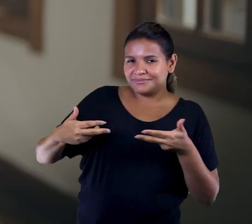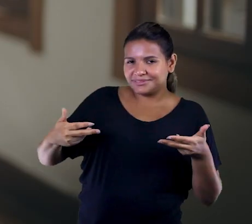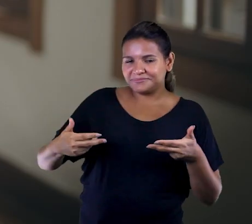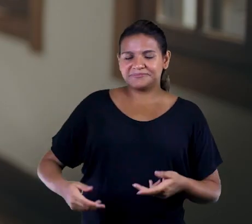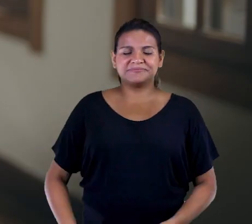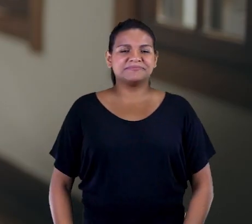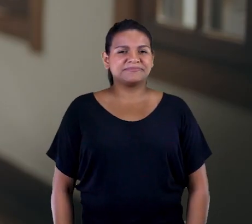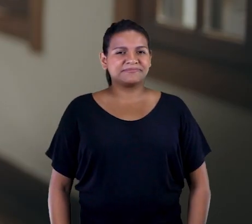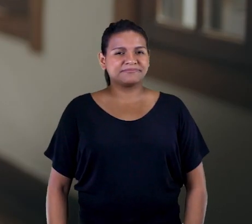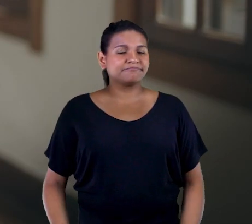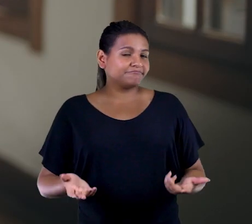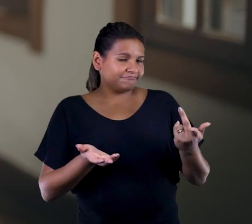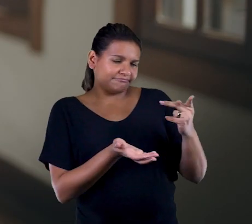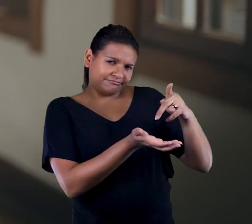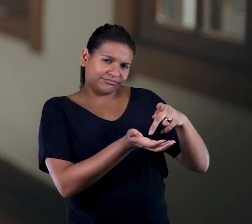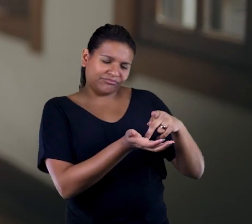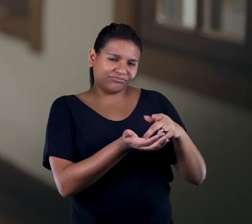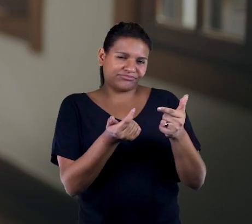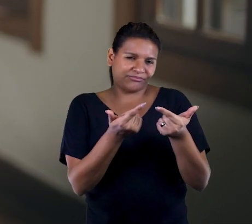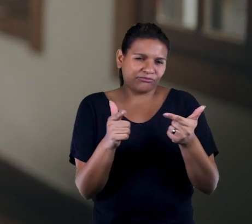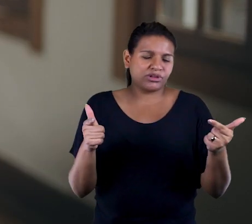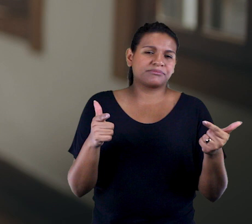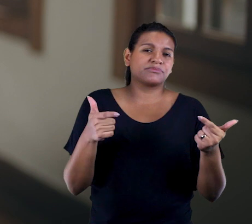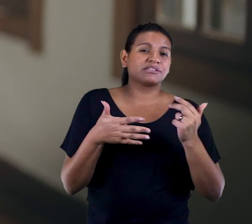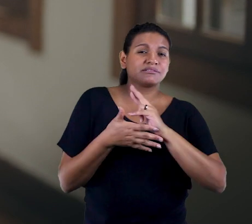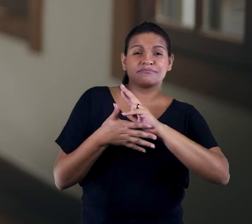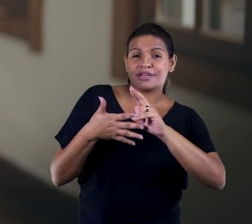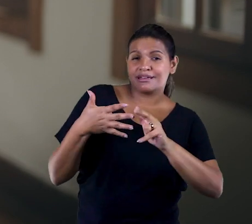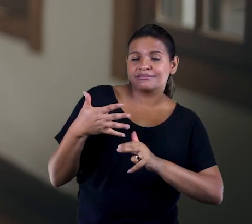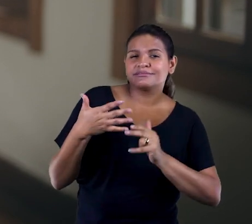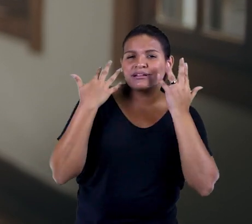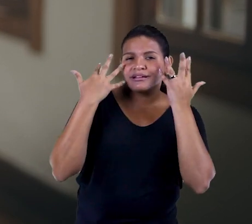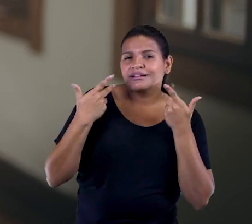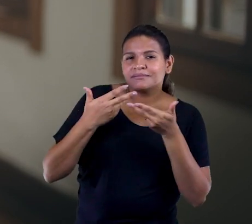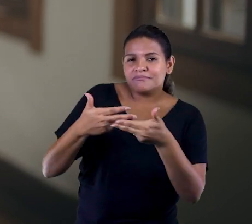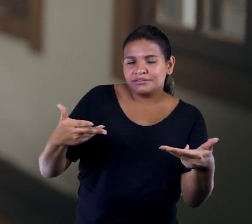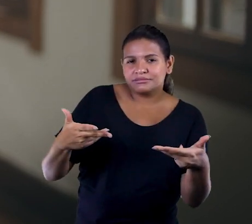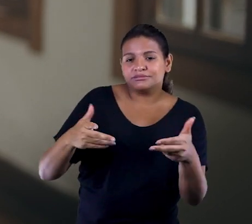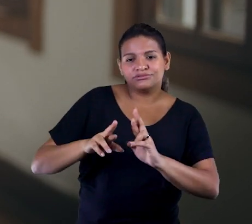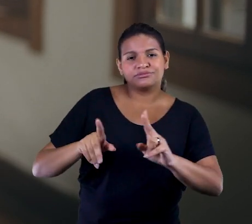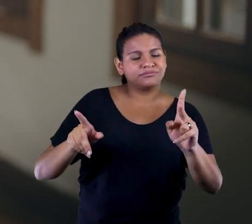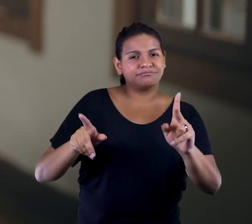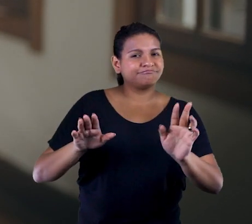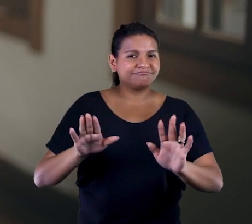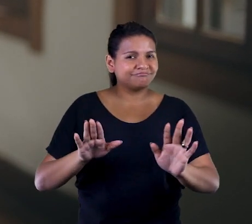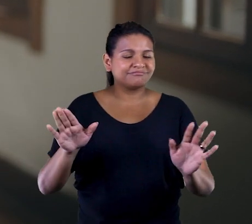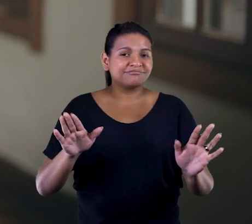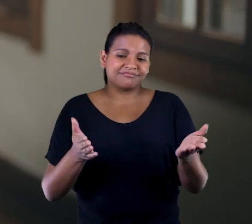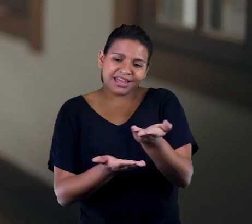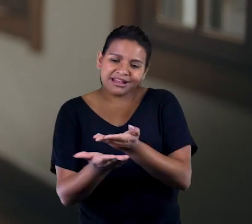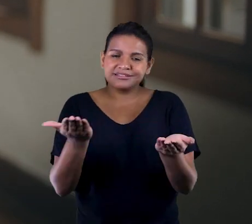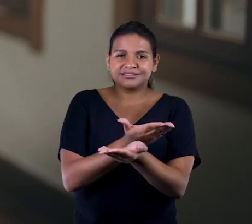Na verdade, não existe nenhuma relação entre espécies diferentes, espécies de animais diferentes, como